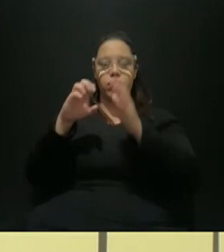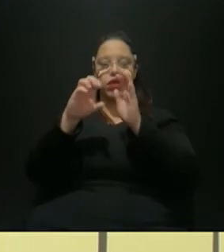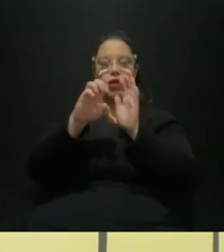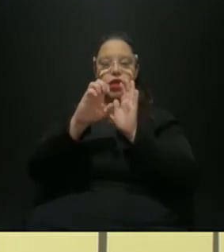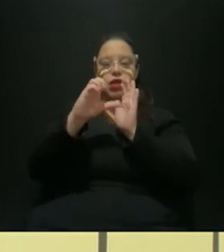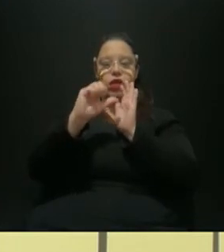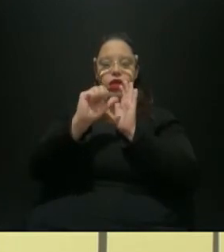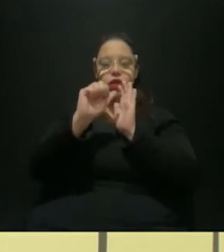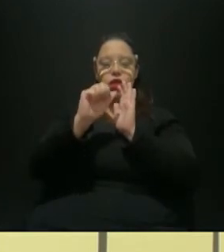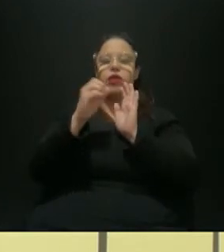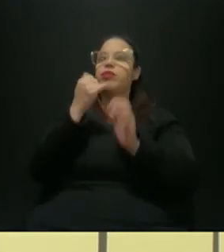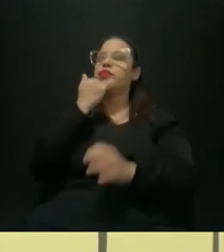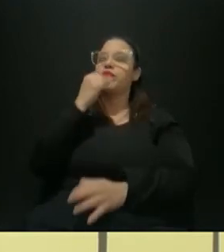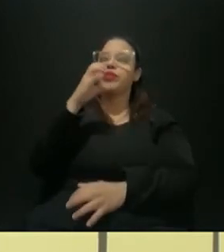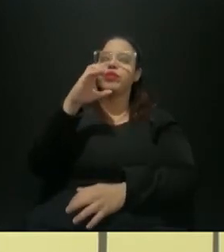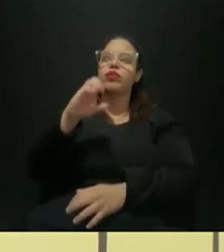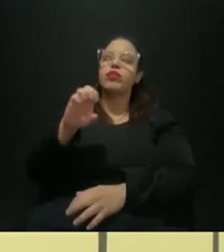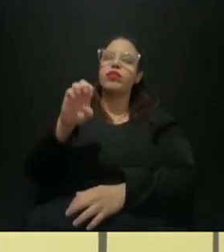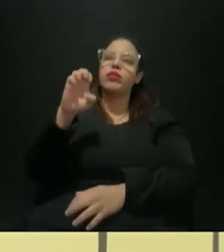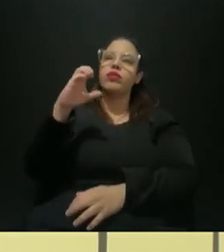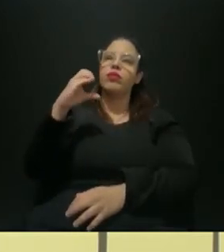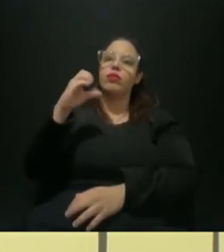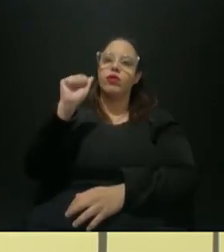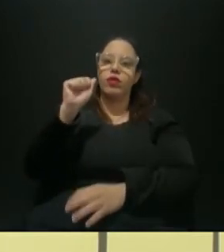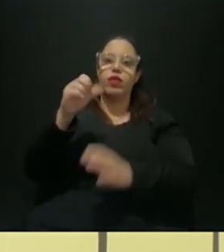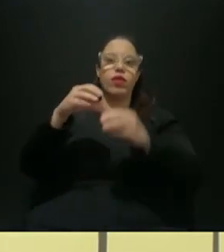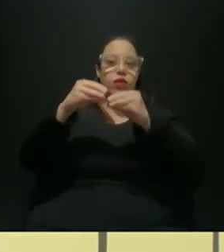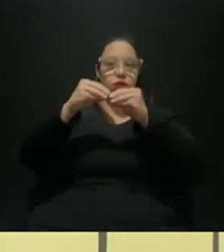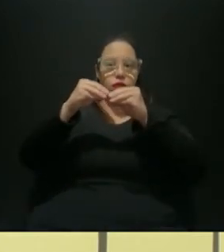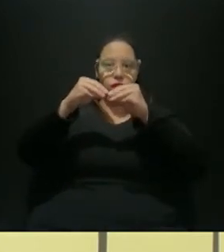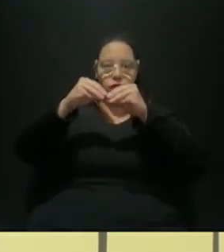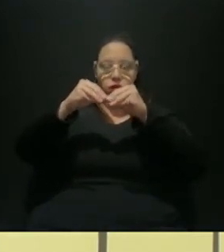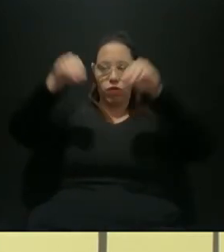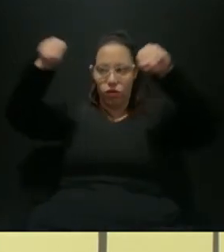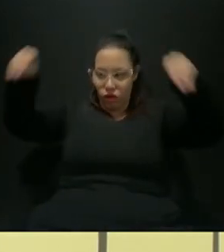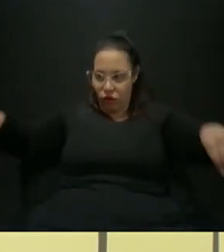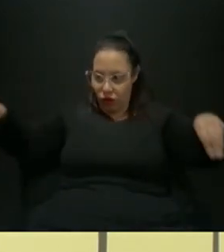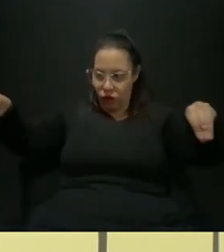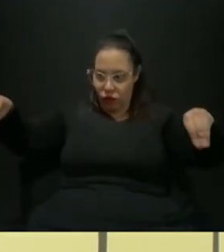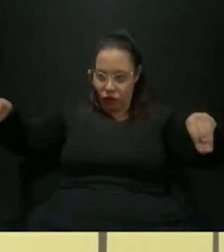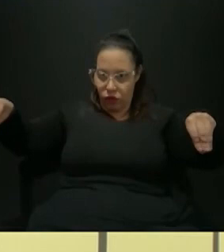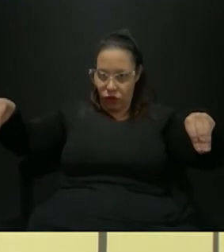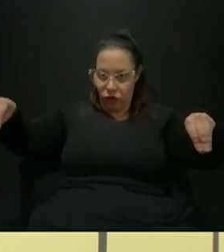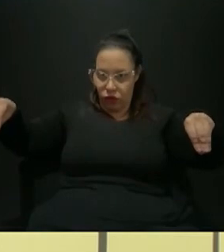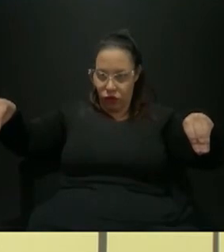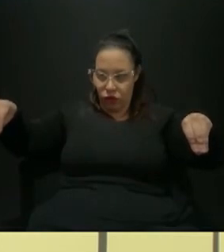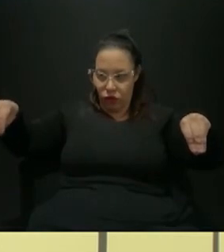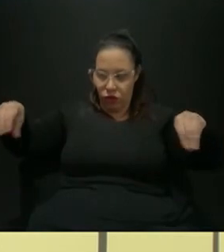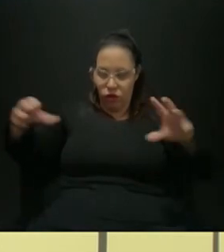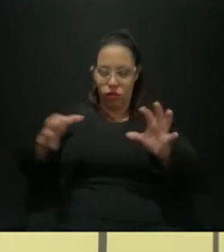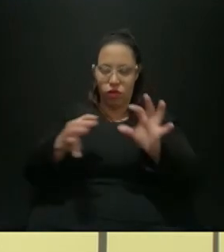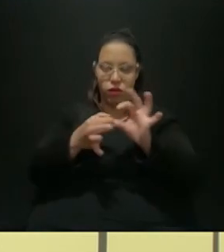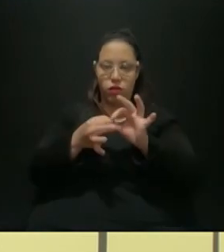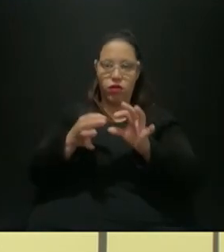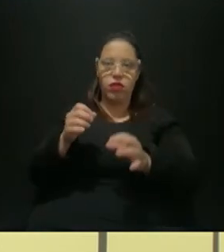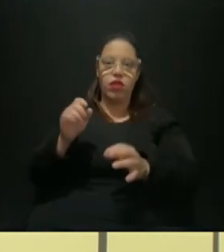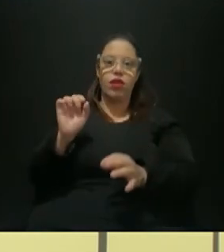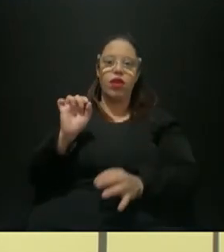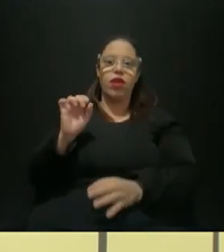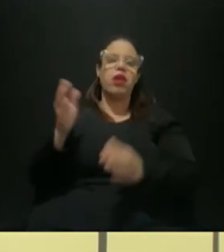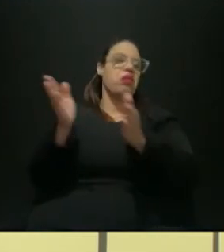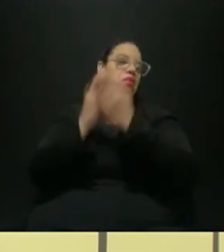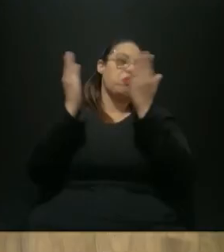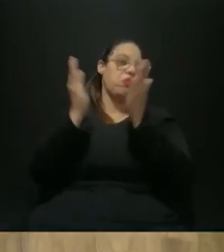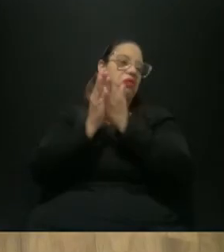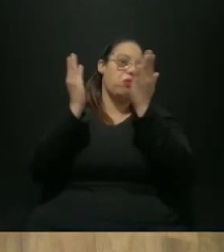adolescente, você não retira uma criança e coloca num serviço de acolhimento por questão de pobreza. Até porque a